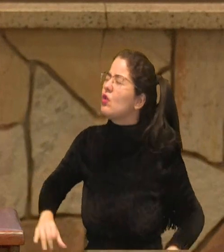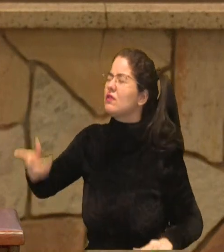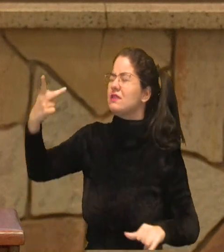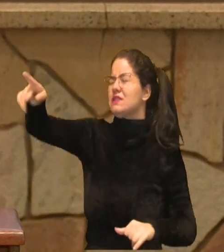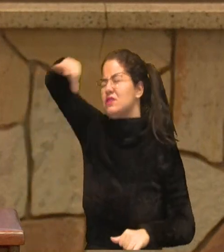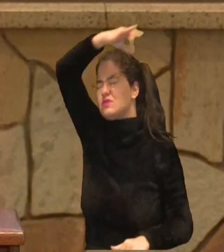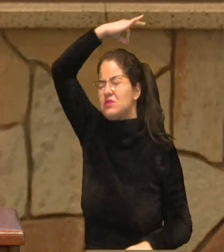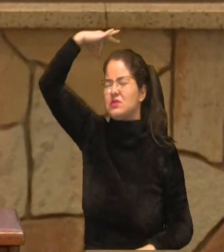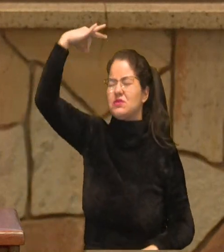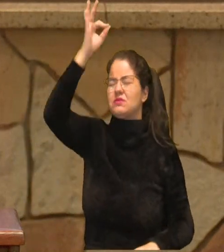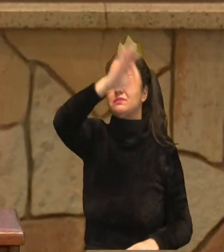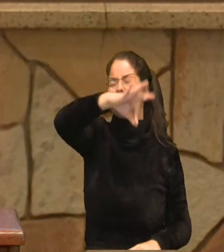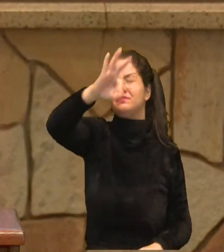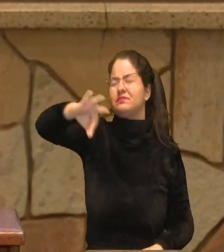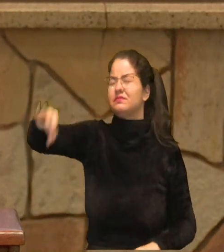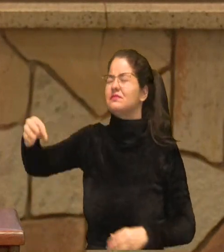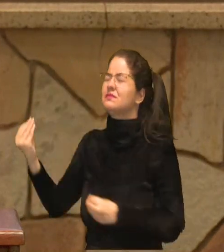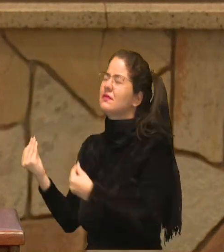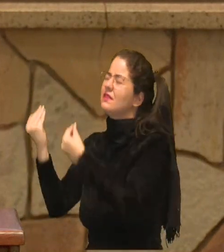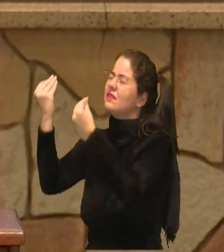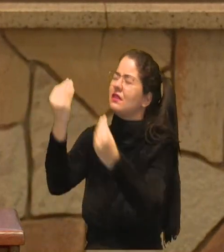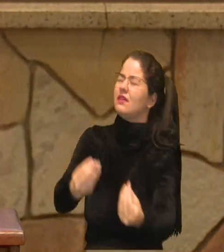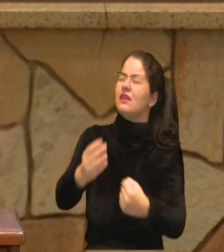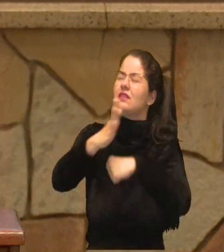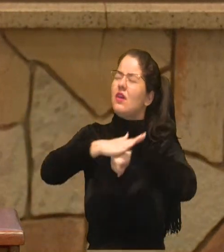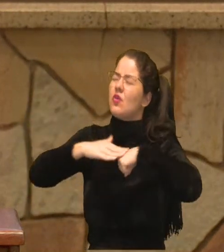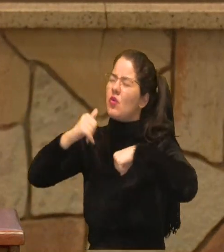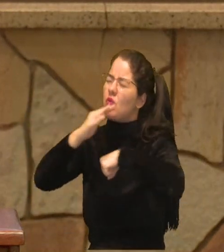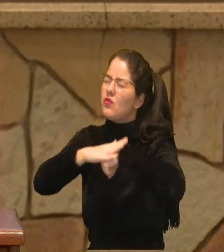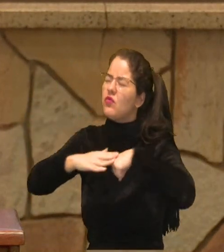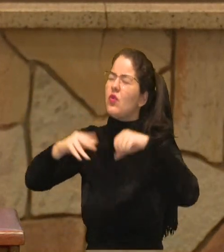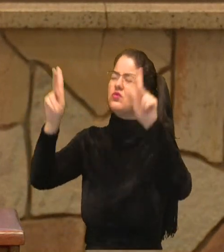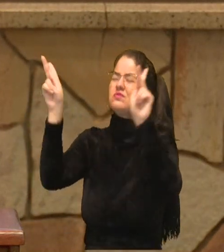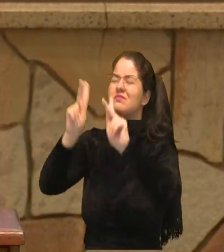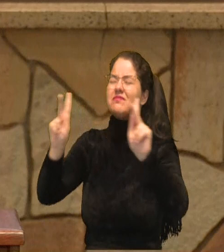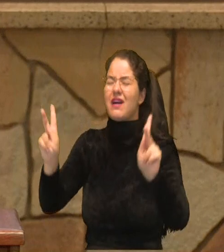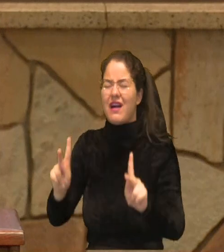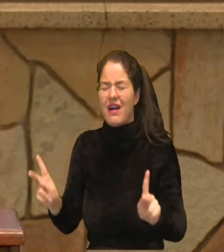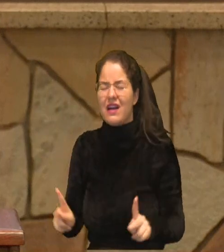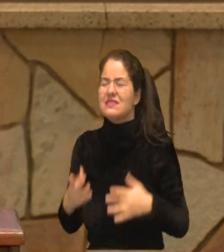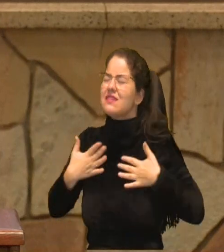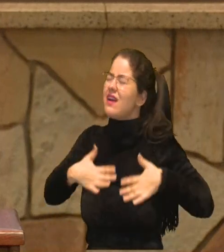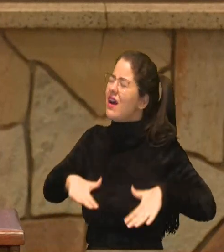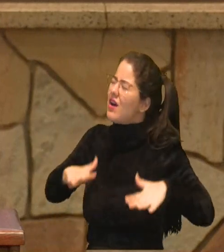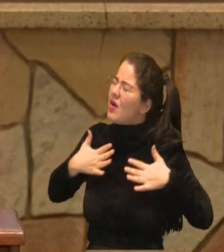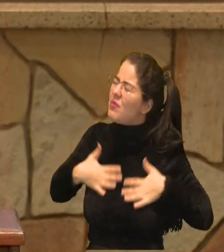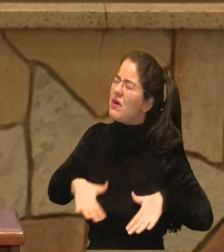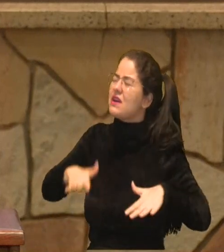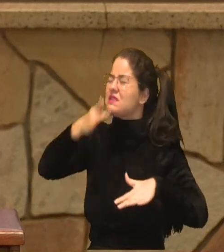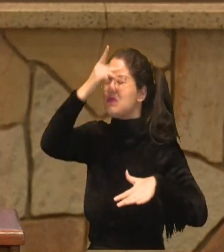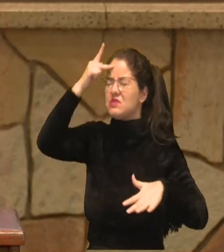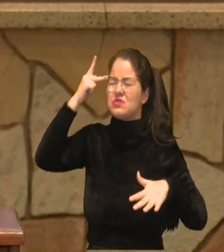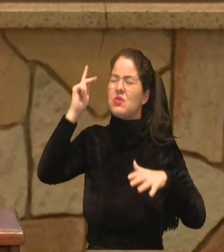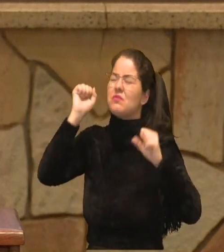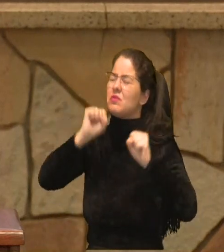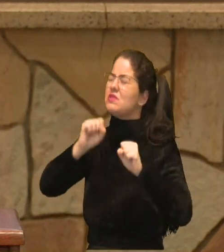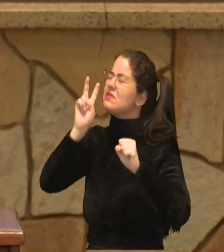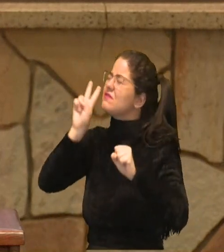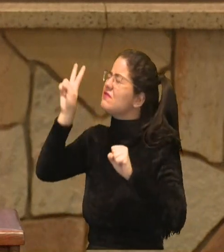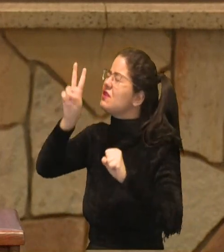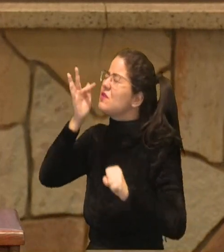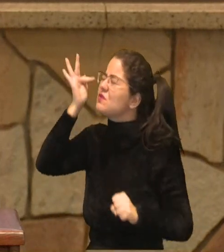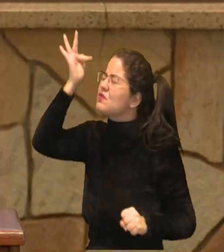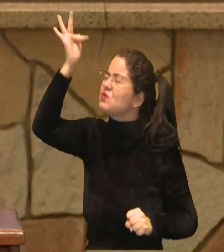traga conforto, Senhor, consolação, ó Pai, que faça-os olhar para frente mais uma vez,